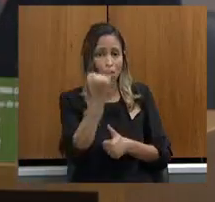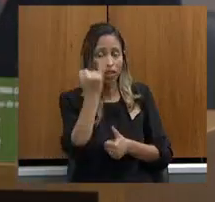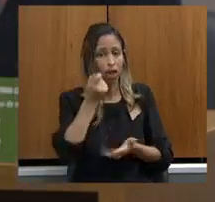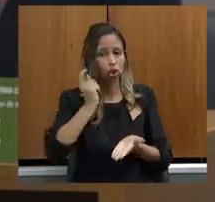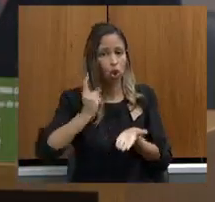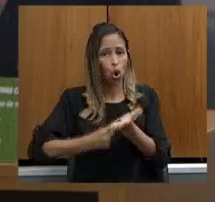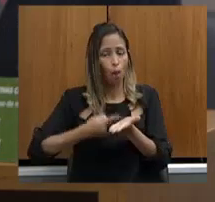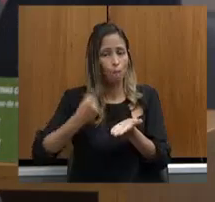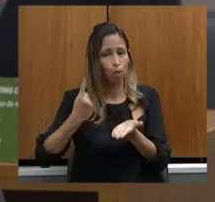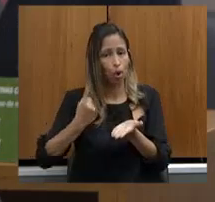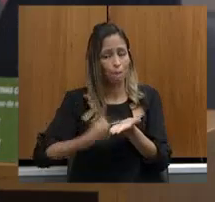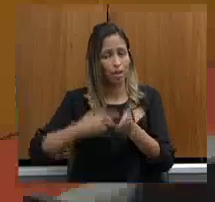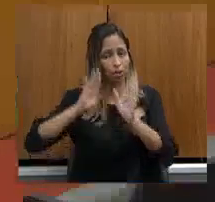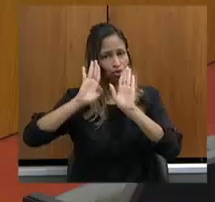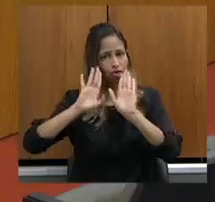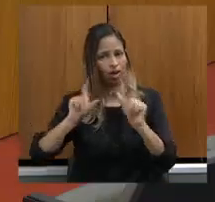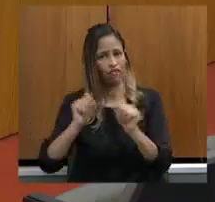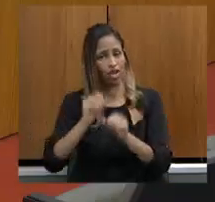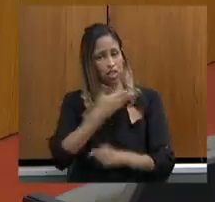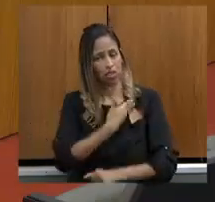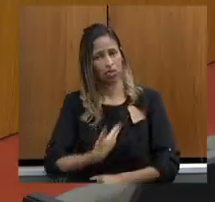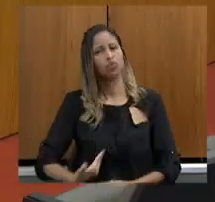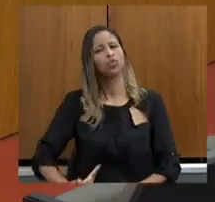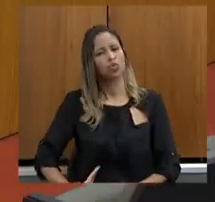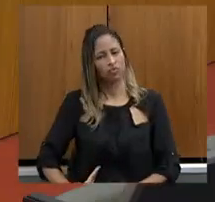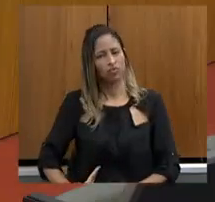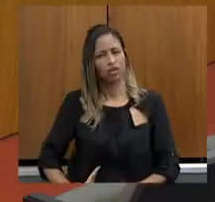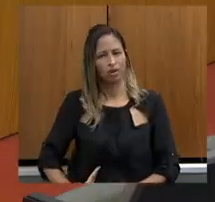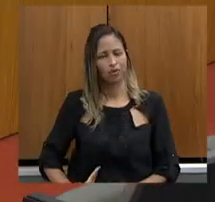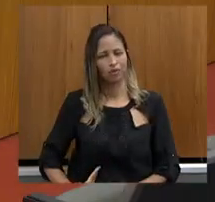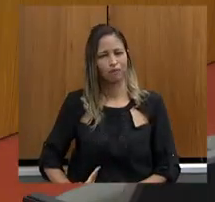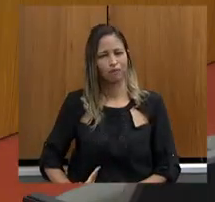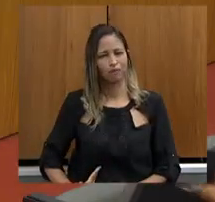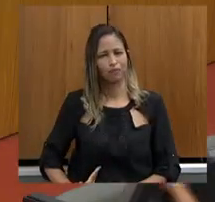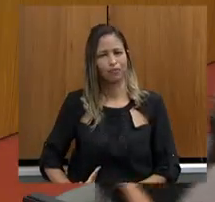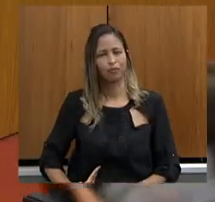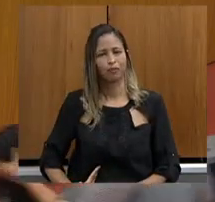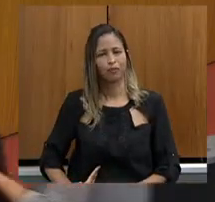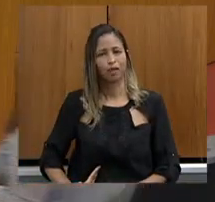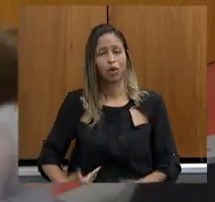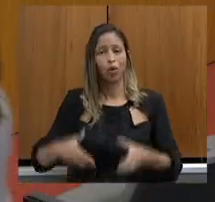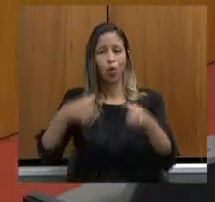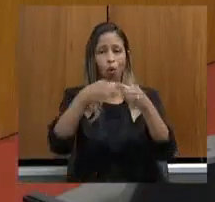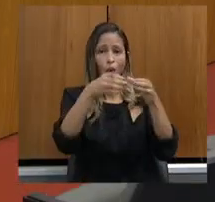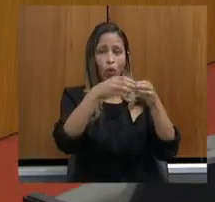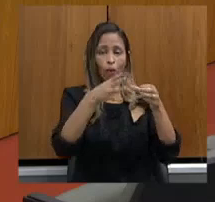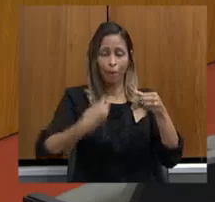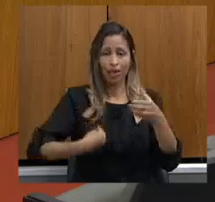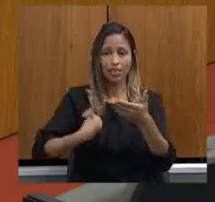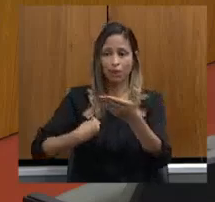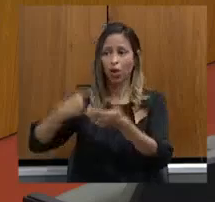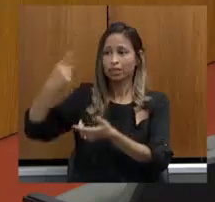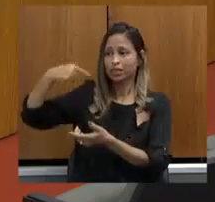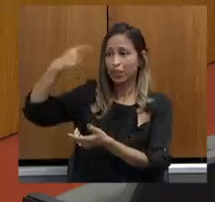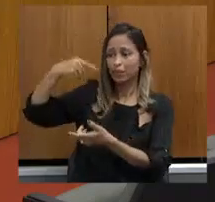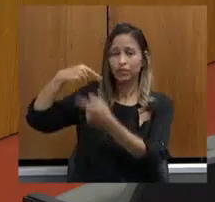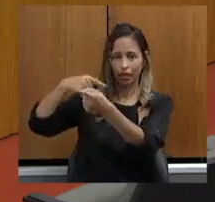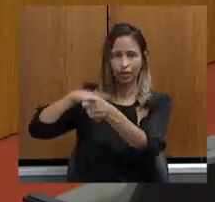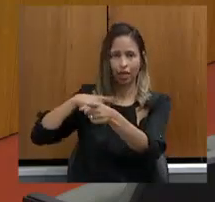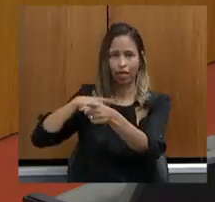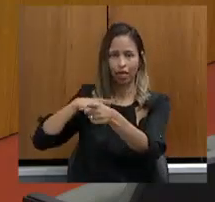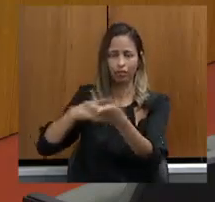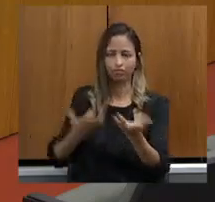compromissos feitos do governo comissão de participação tá aqui é deputada feliz